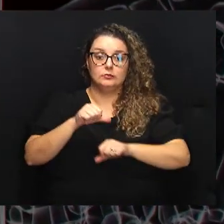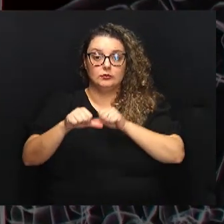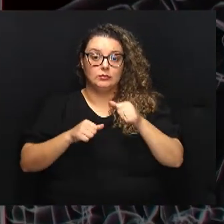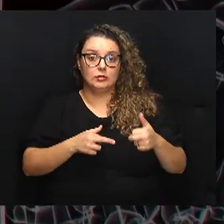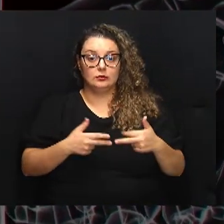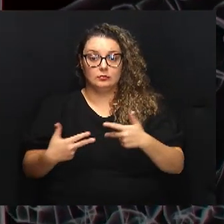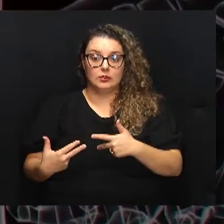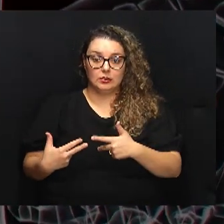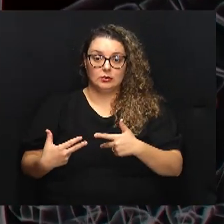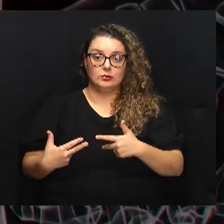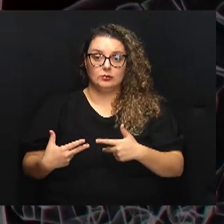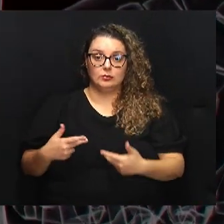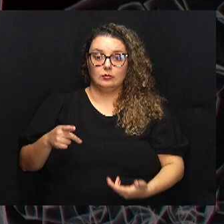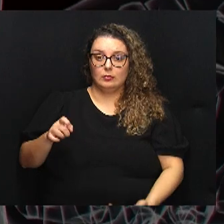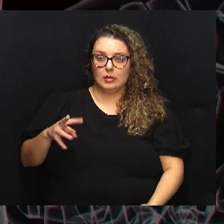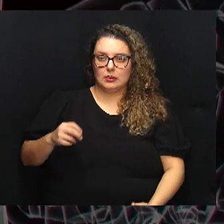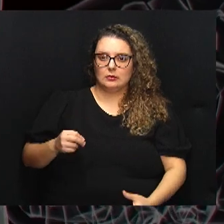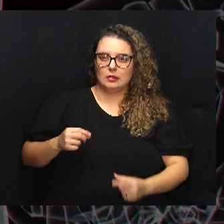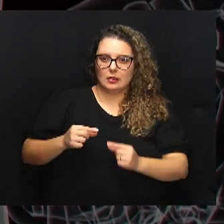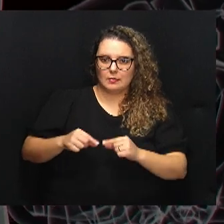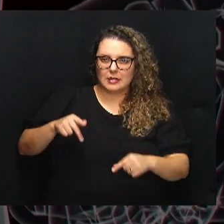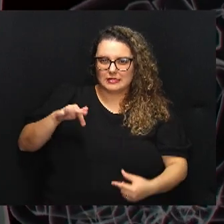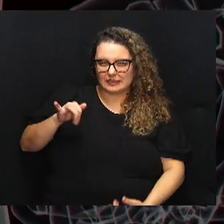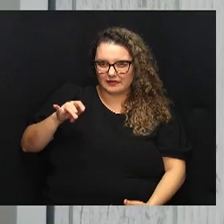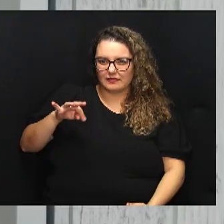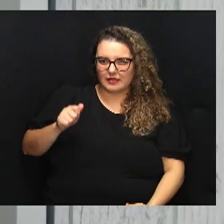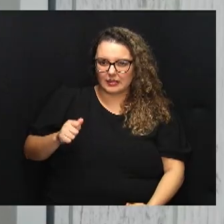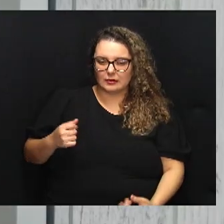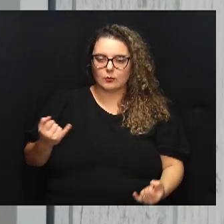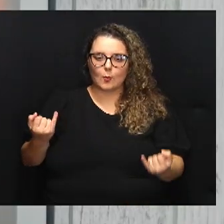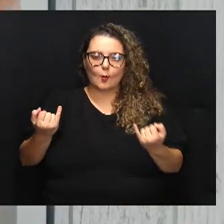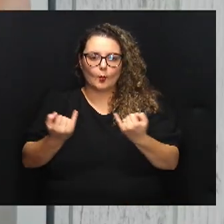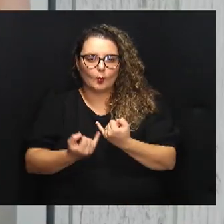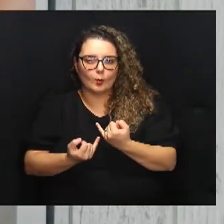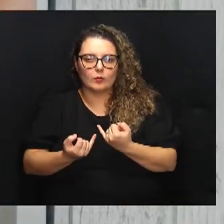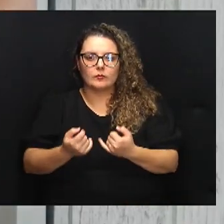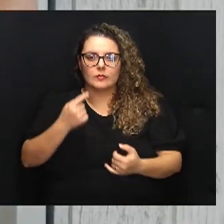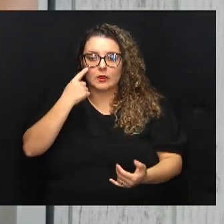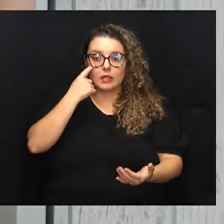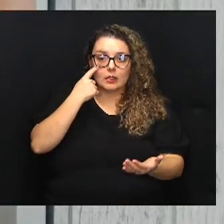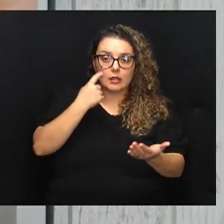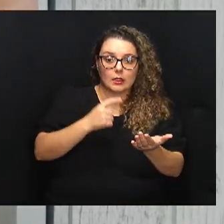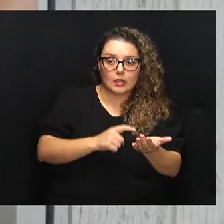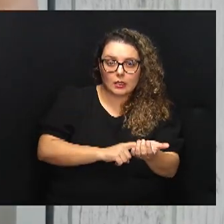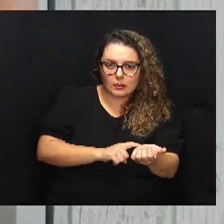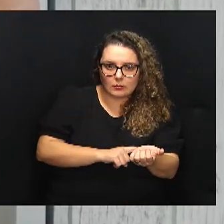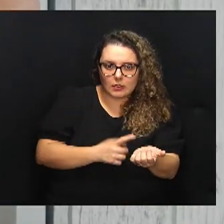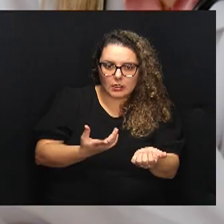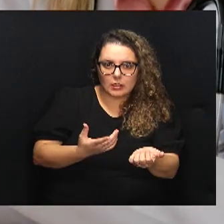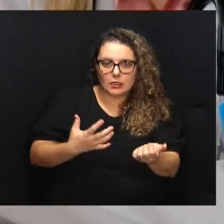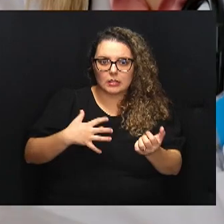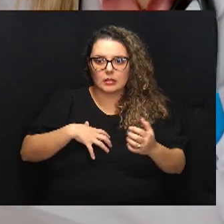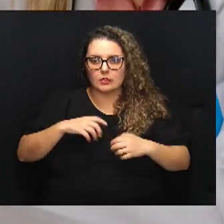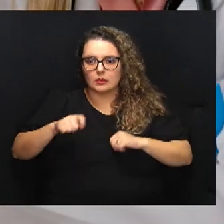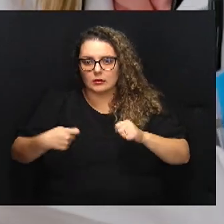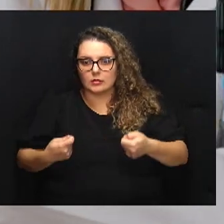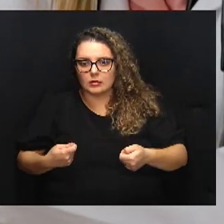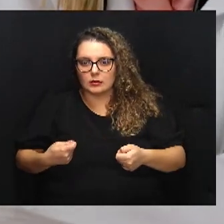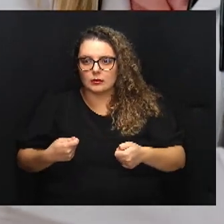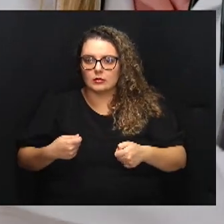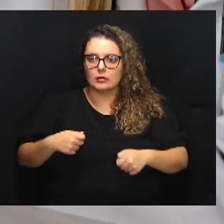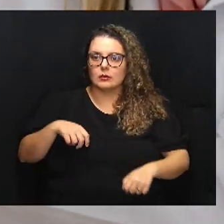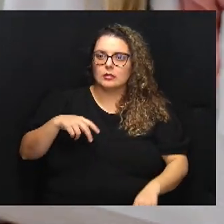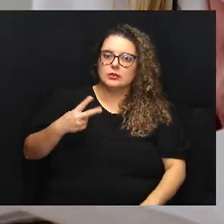das fezes, né? Mais fezes em fita, emagrecimento, anemia. E quando esses sintomas duram mais de 2 a